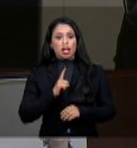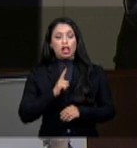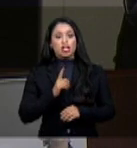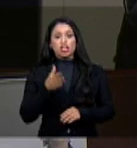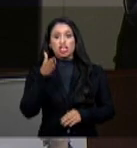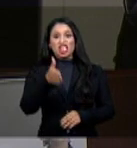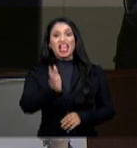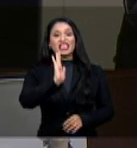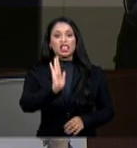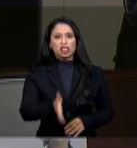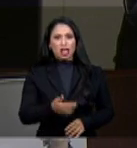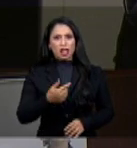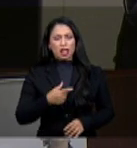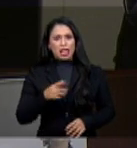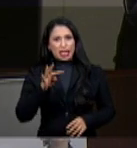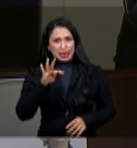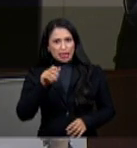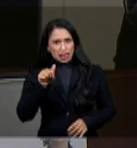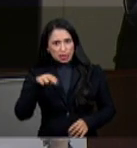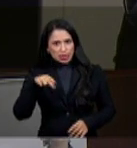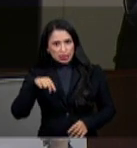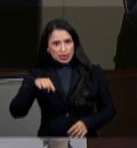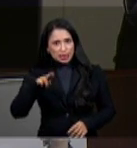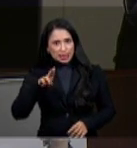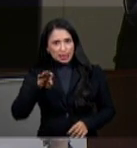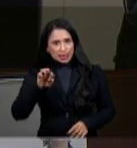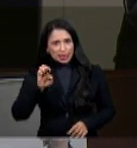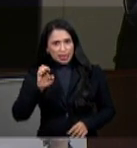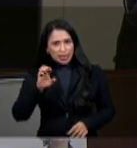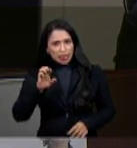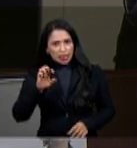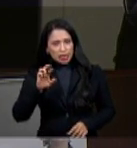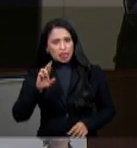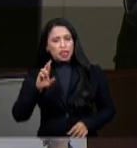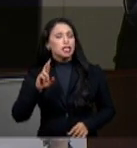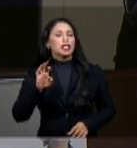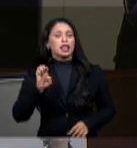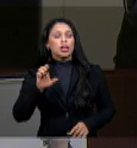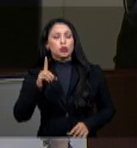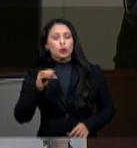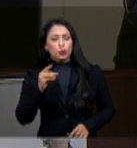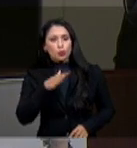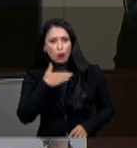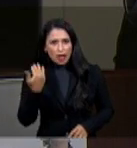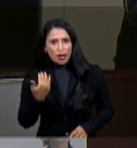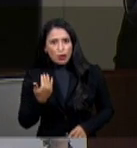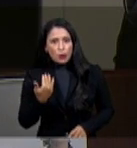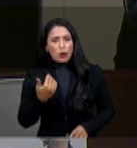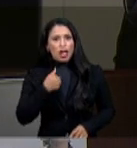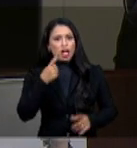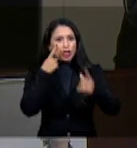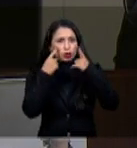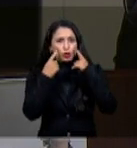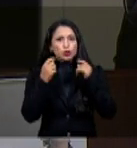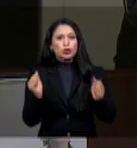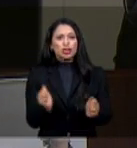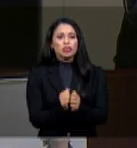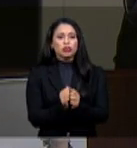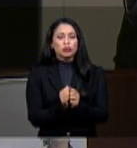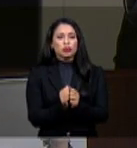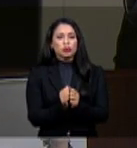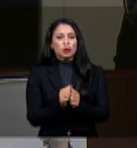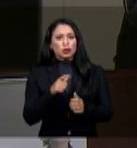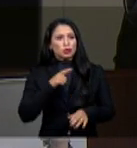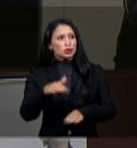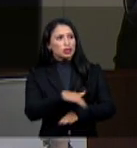chorei quando Tancredo morreu, abraçada a pessoas que eu nem conhecia nessas ruas. Passamos por tantas coisas, mas nunca poderíamos imaginar